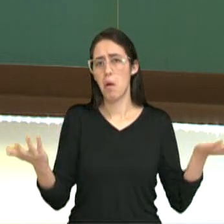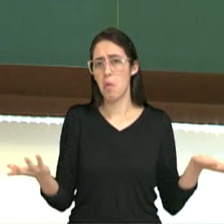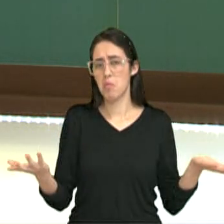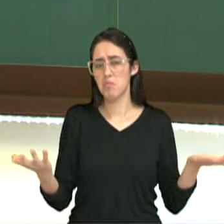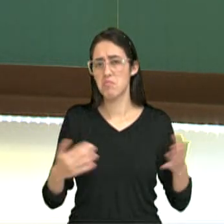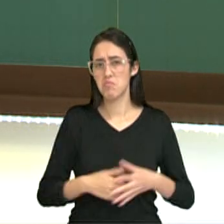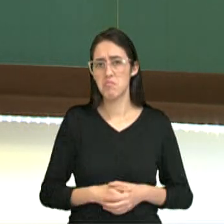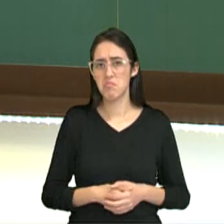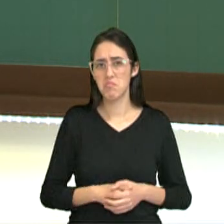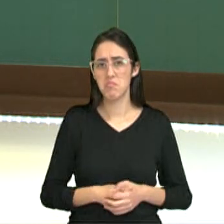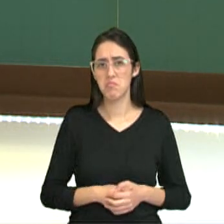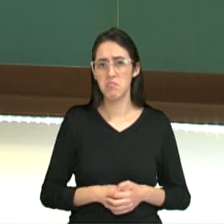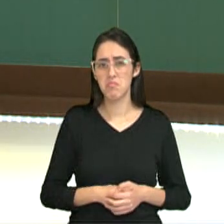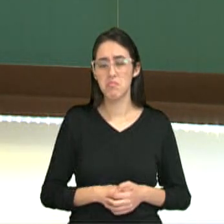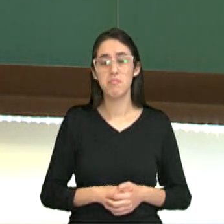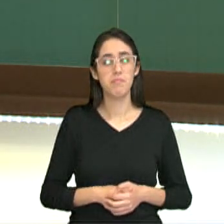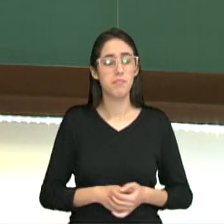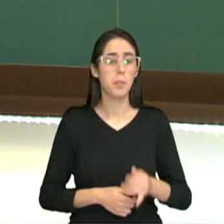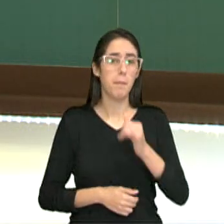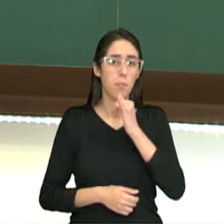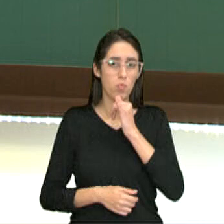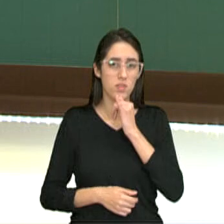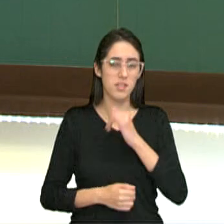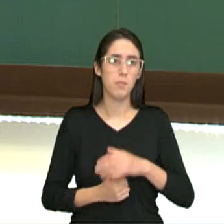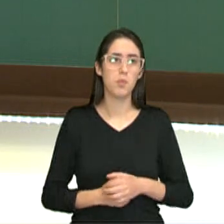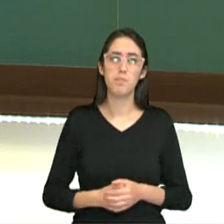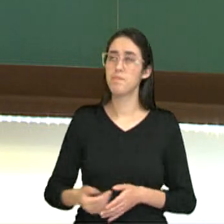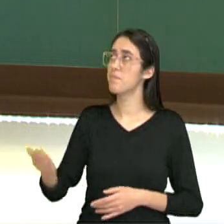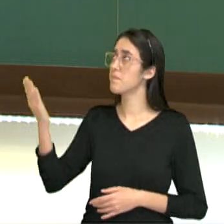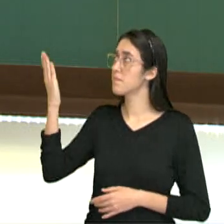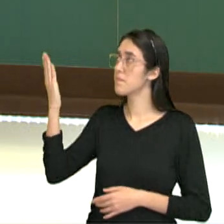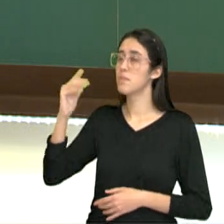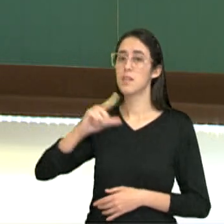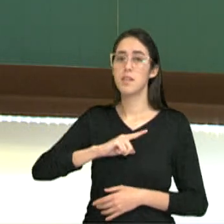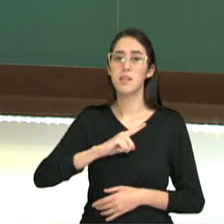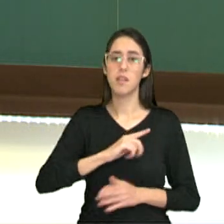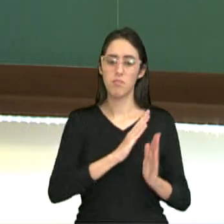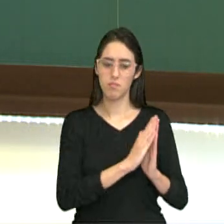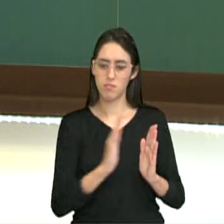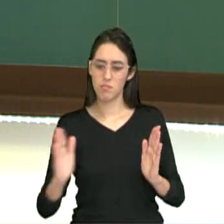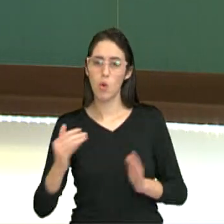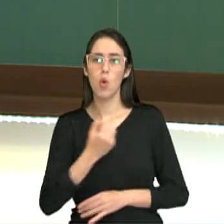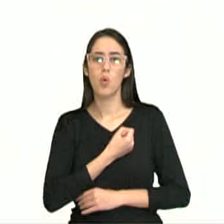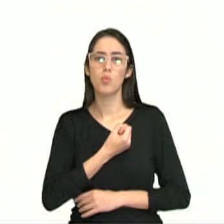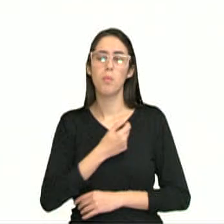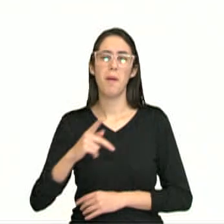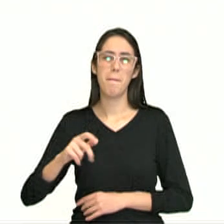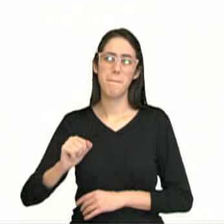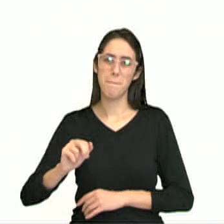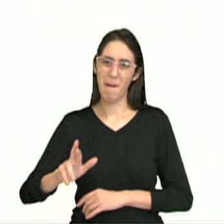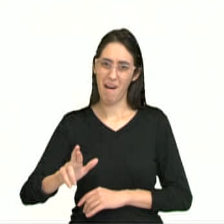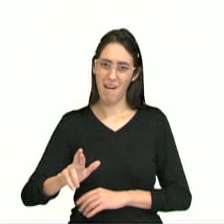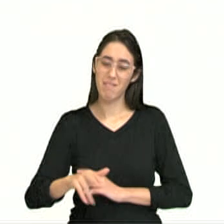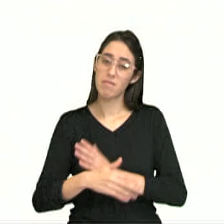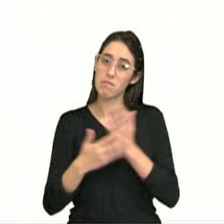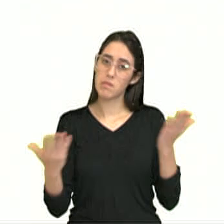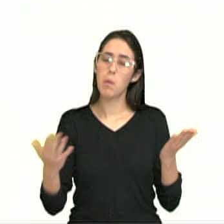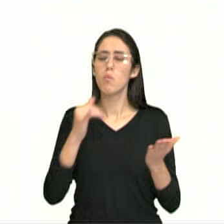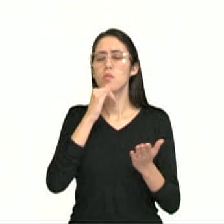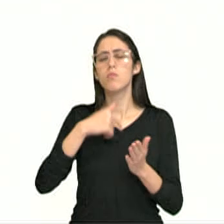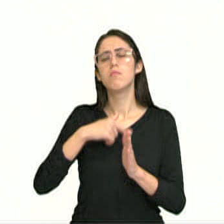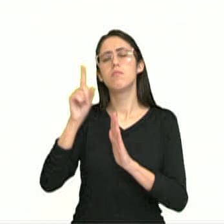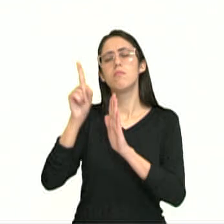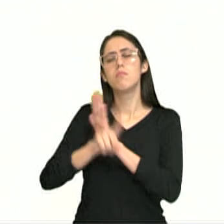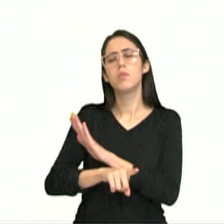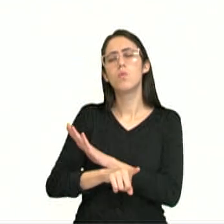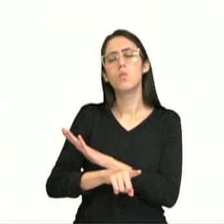dessas sequências. Por exemplo, aqui nós temos a sequência dos números pares. Então, se eu perguntasse assim